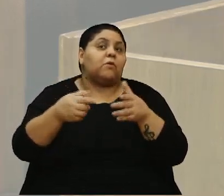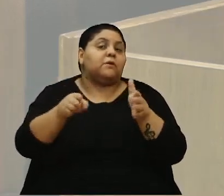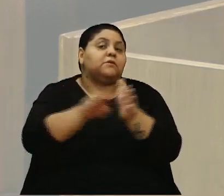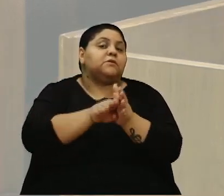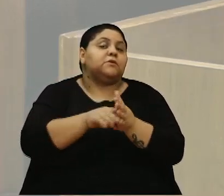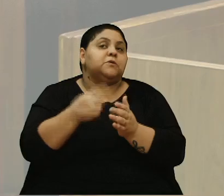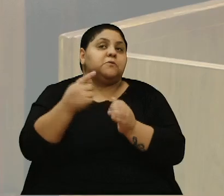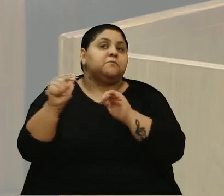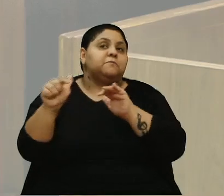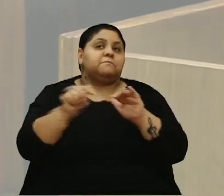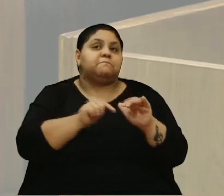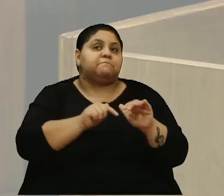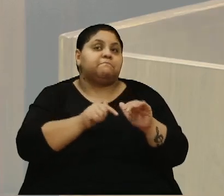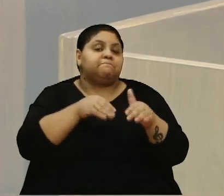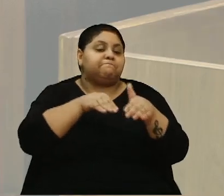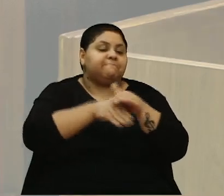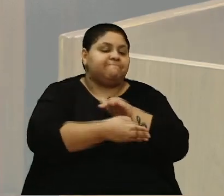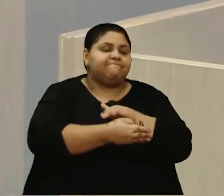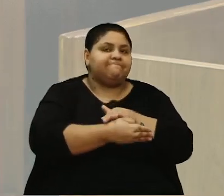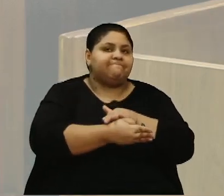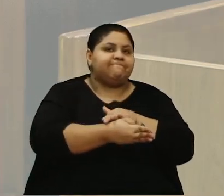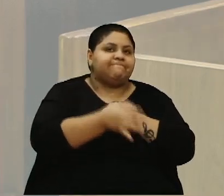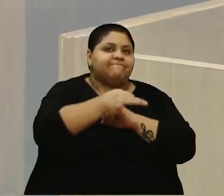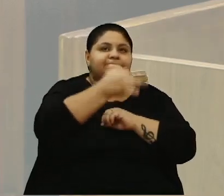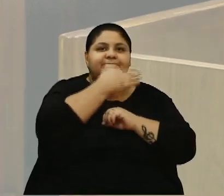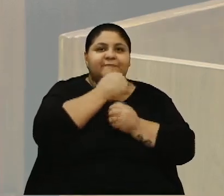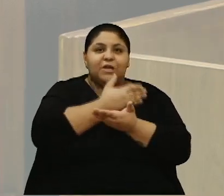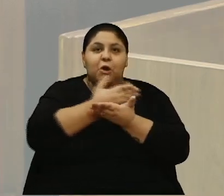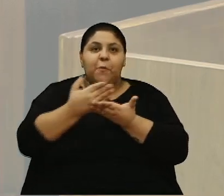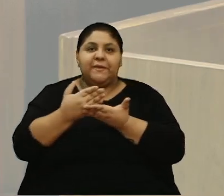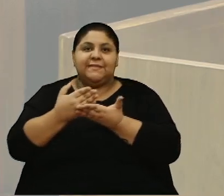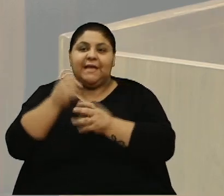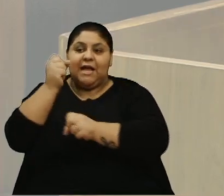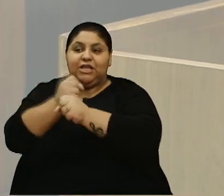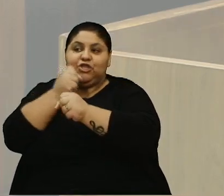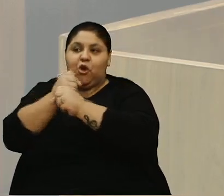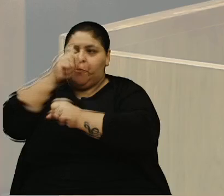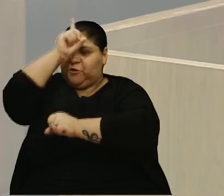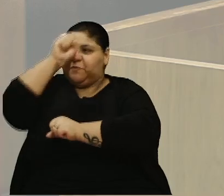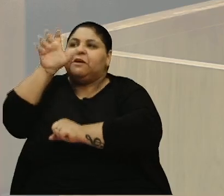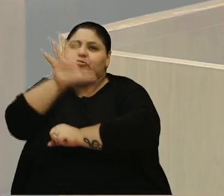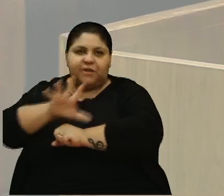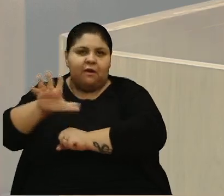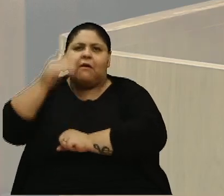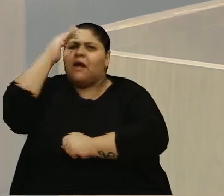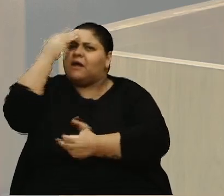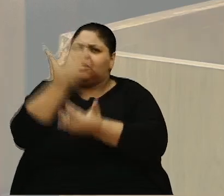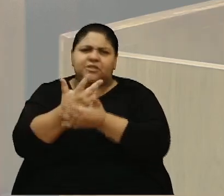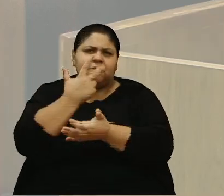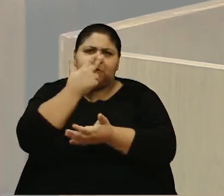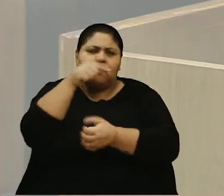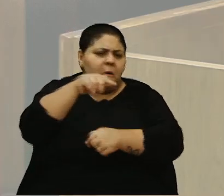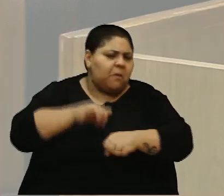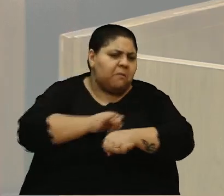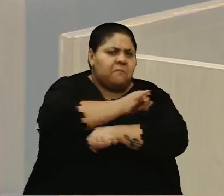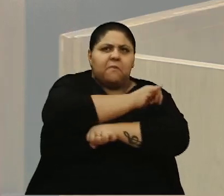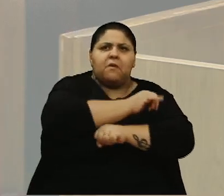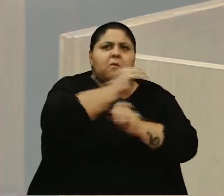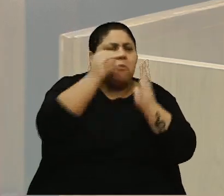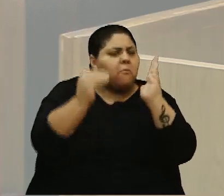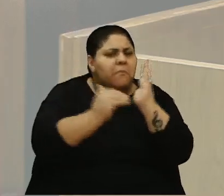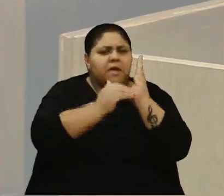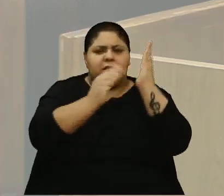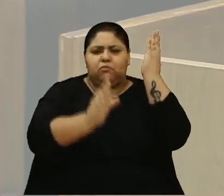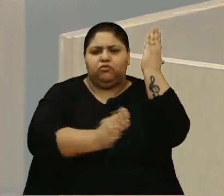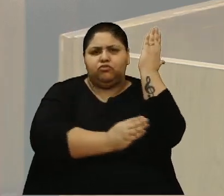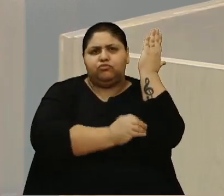semana depois, o dinheiro estava na conta para começar. E eu tenho certeza que vai ser assim em relação ao aeroporto, com o mínimo possível de burocracia. E